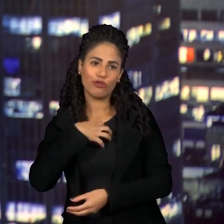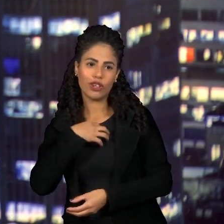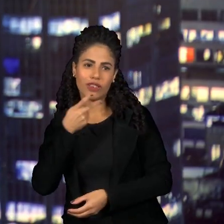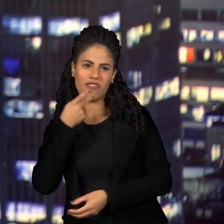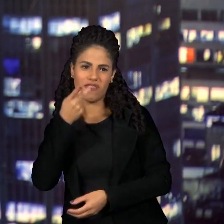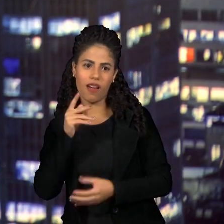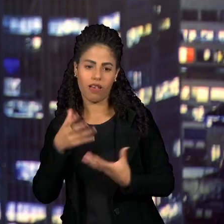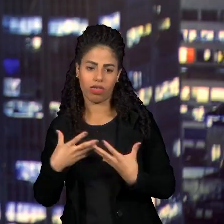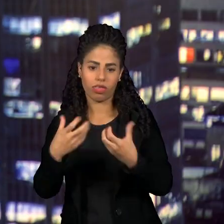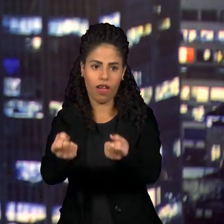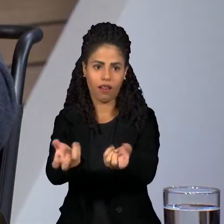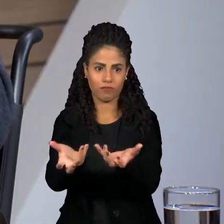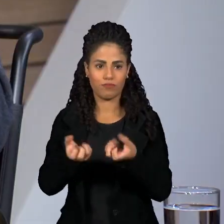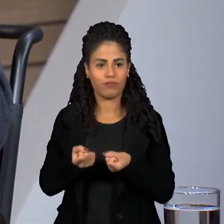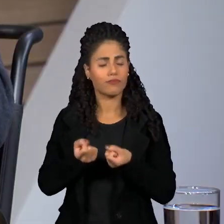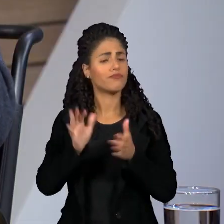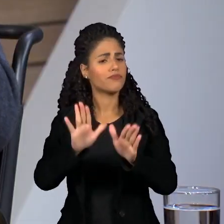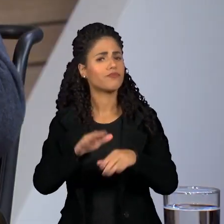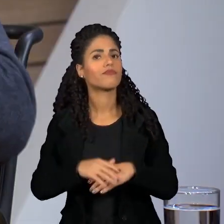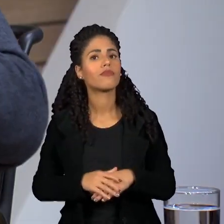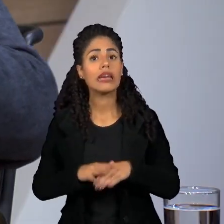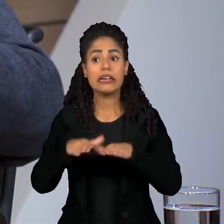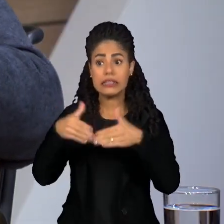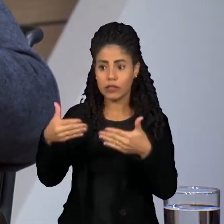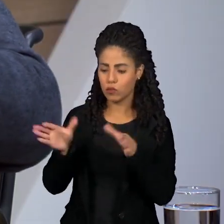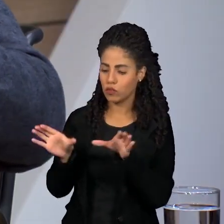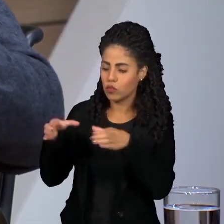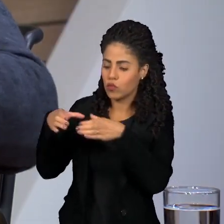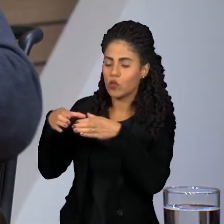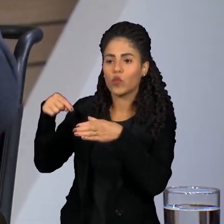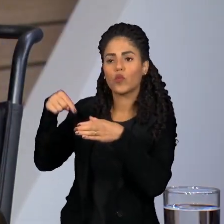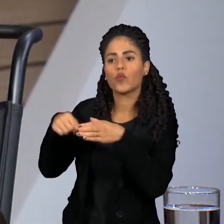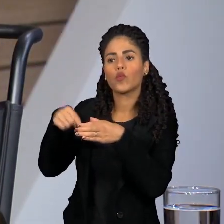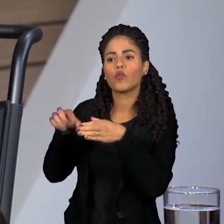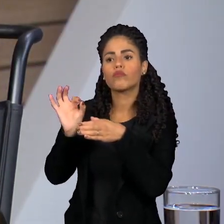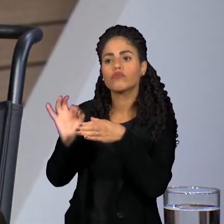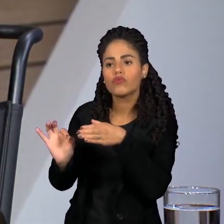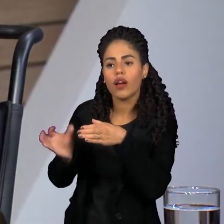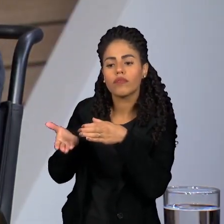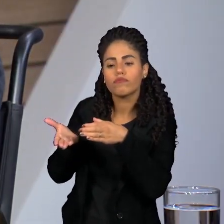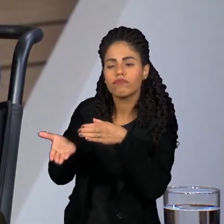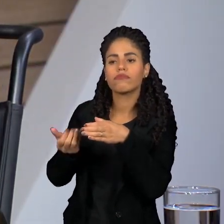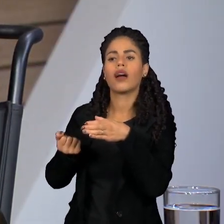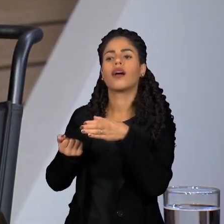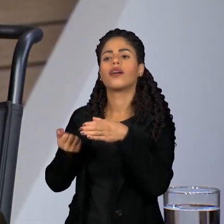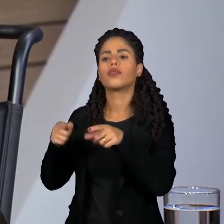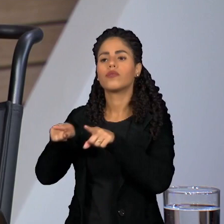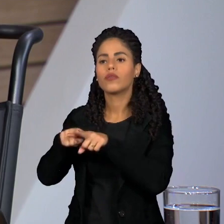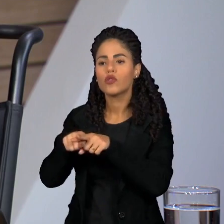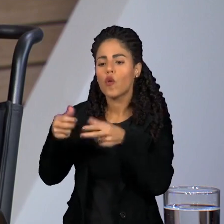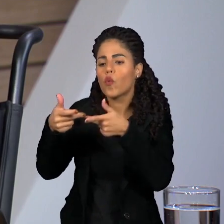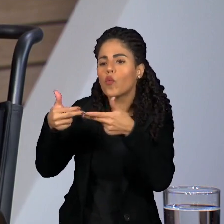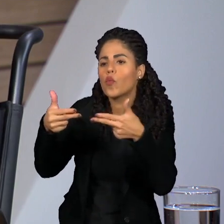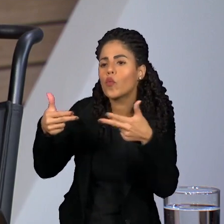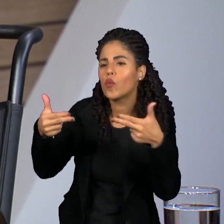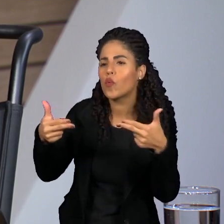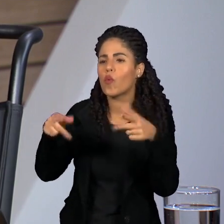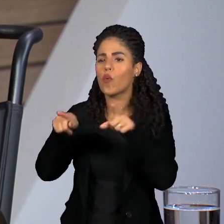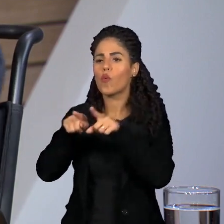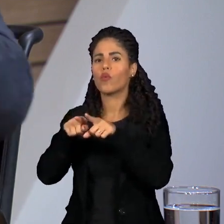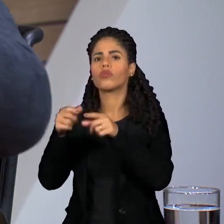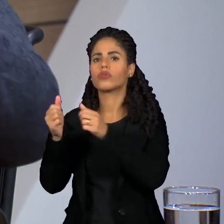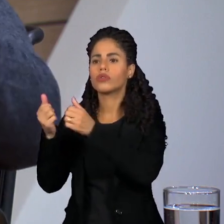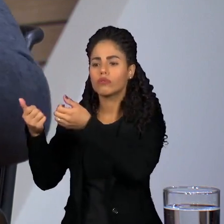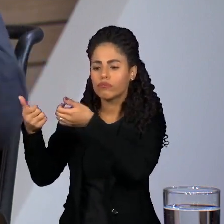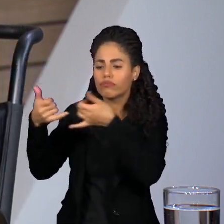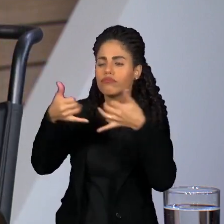diz até hoje. Né? Esse grupamento mais ligado à fisiologia, a essa questão, toda essa nuvem que eu digo,